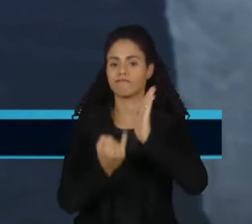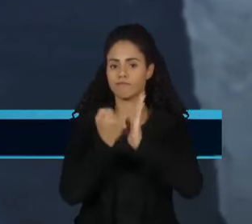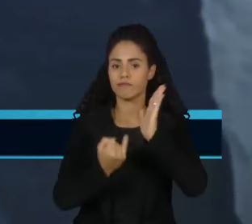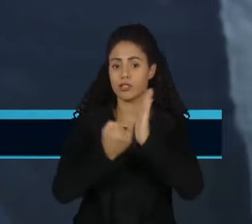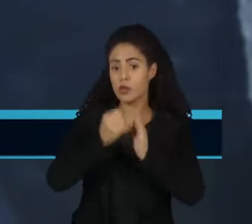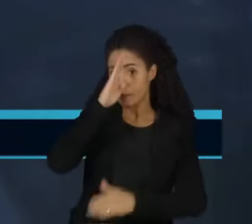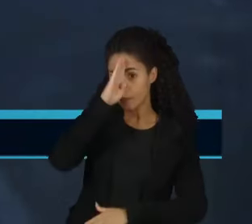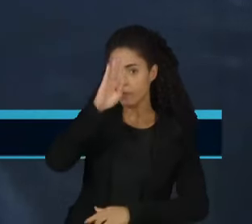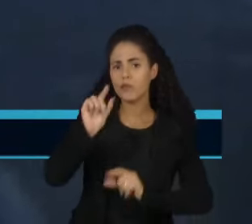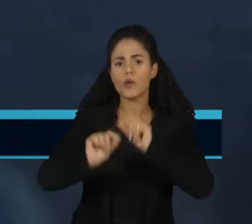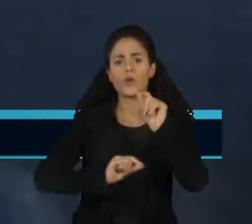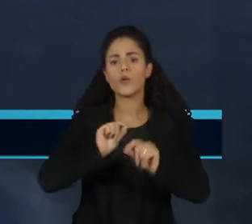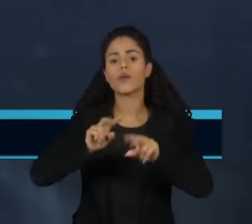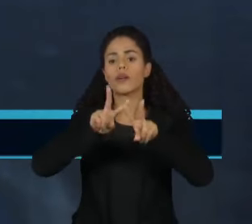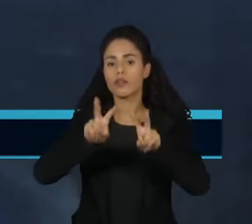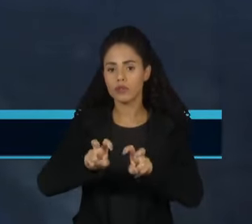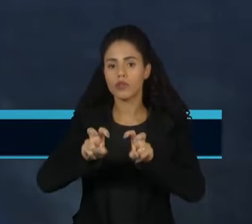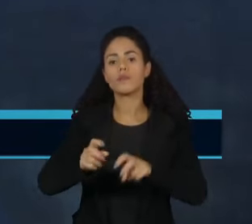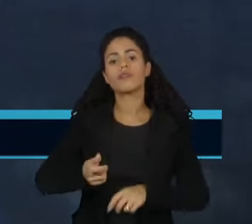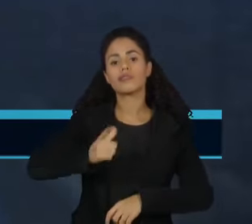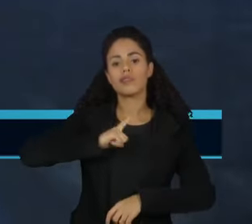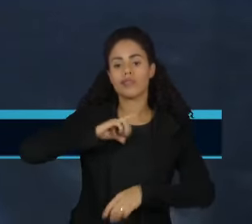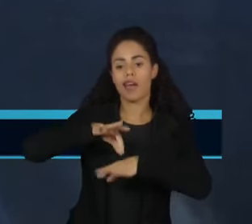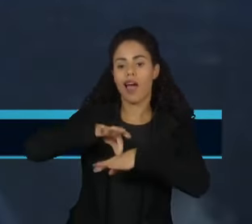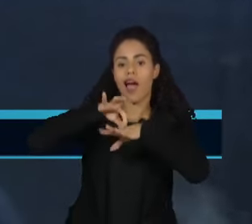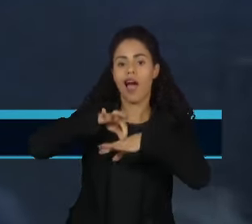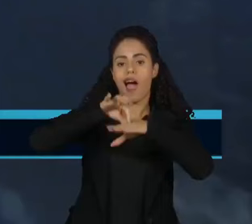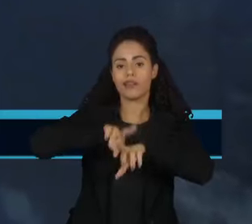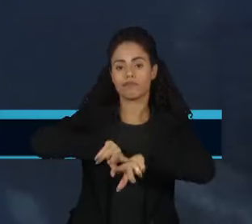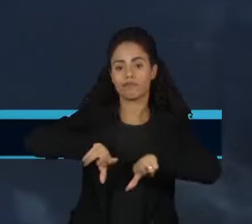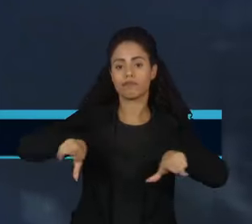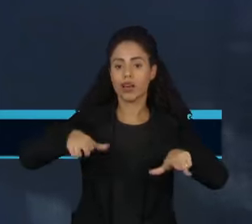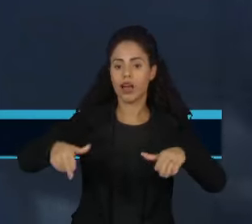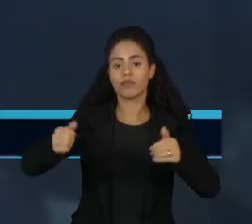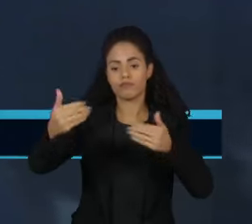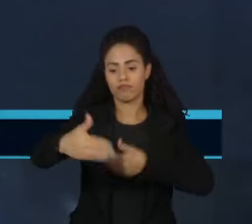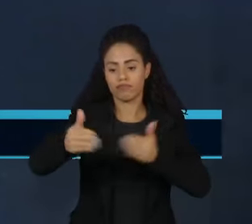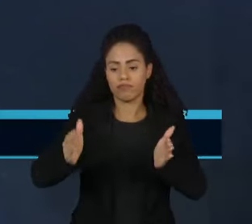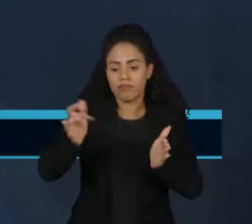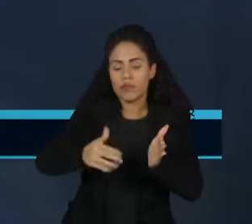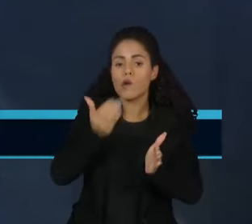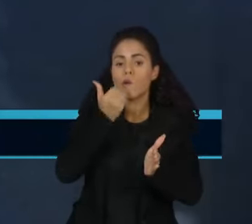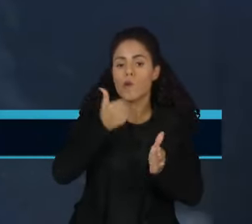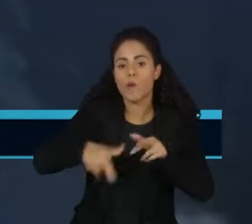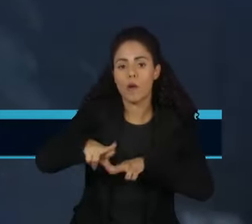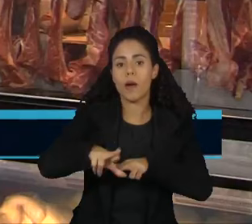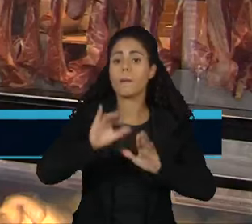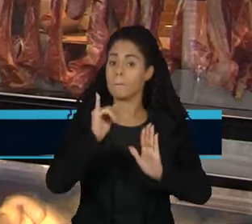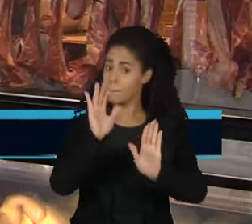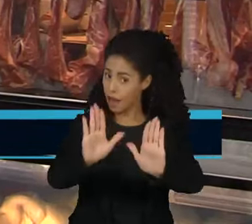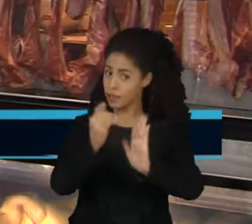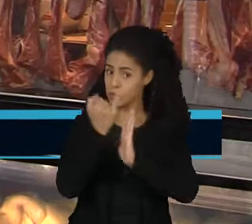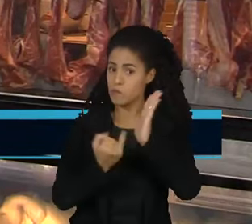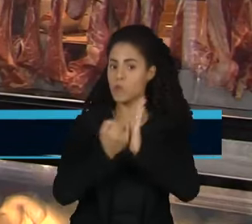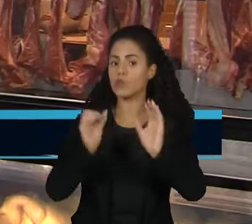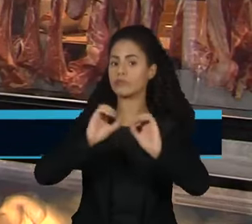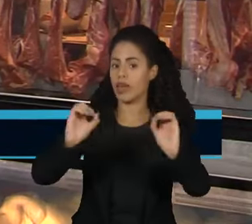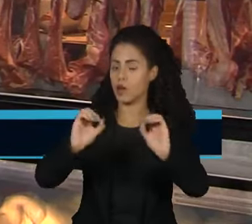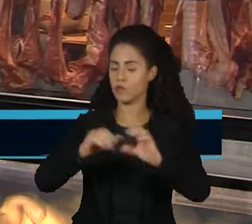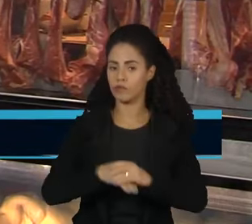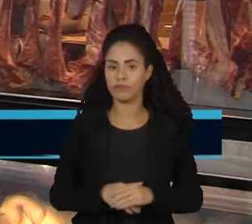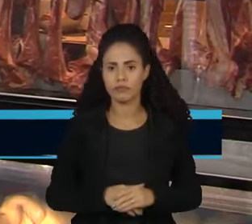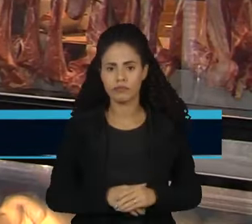pontos debatidos foi a inclusão das proteínas animais na cesta básica com alíquota zero.